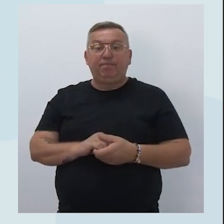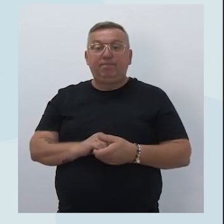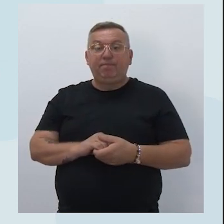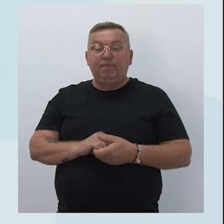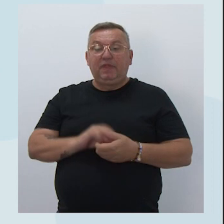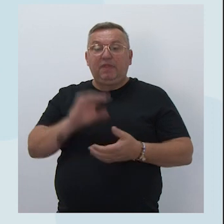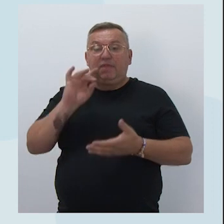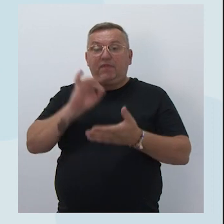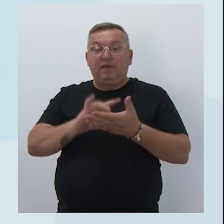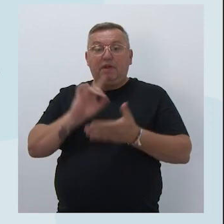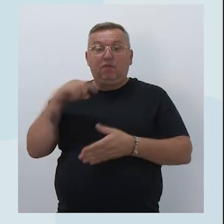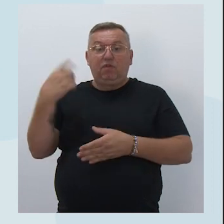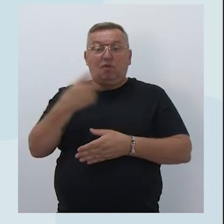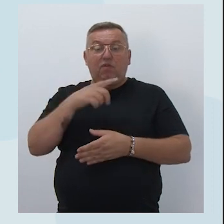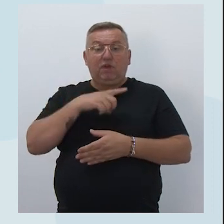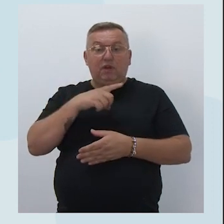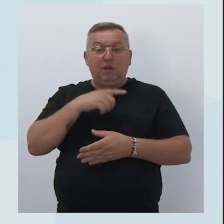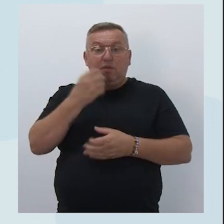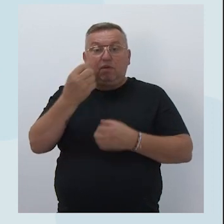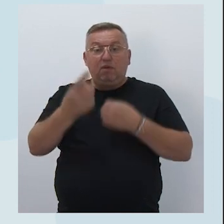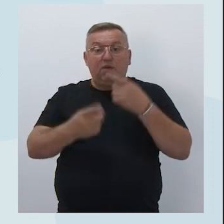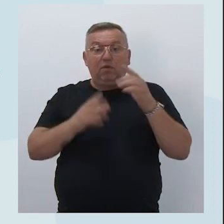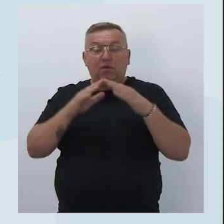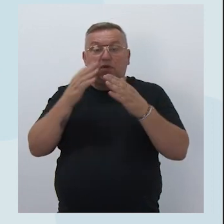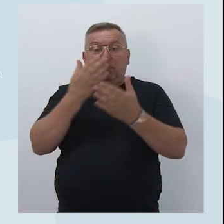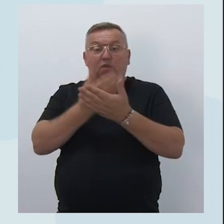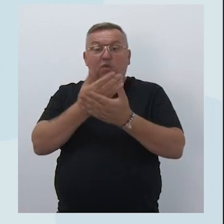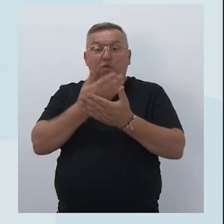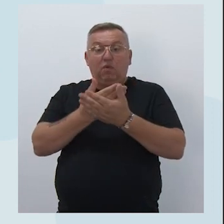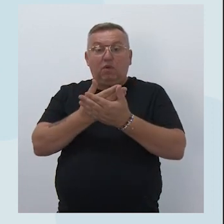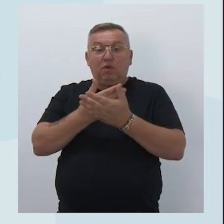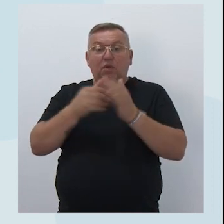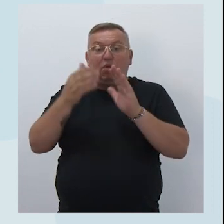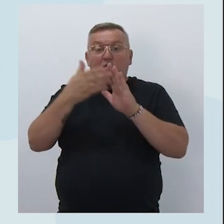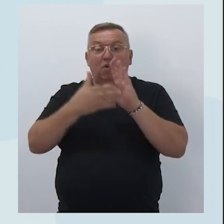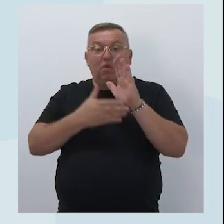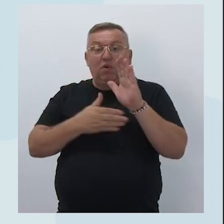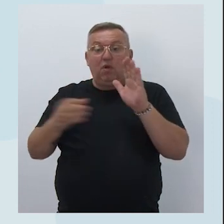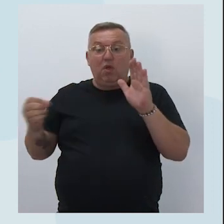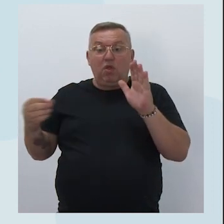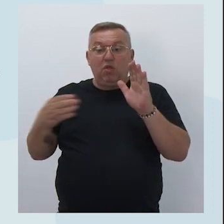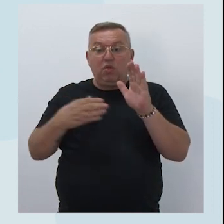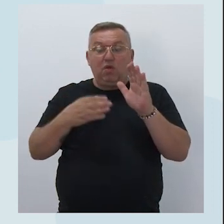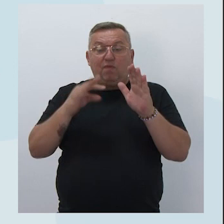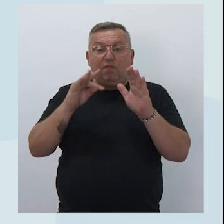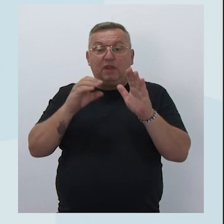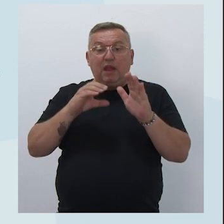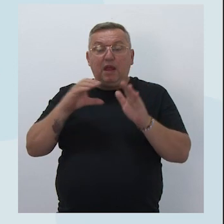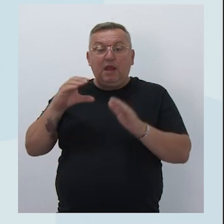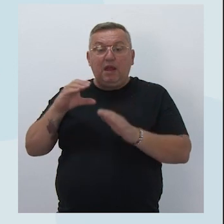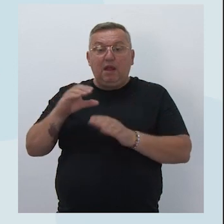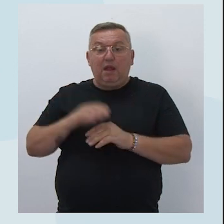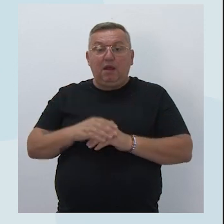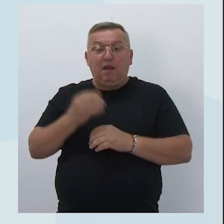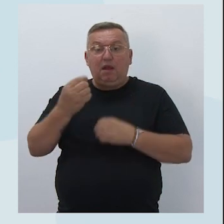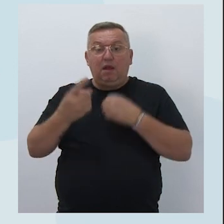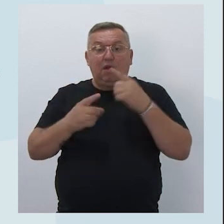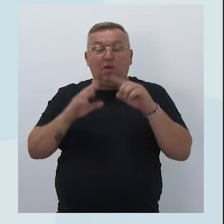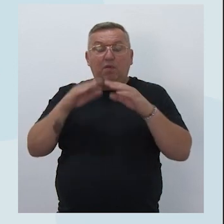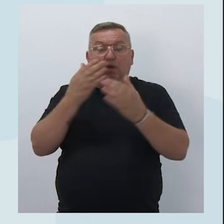Na verdade, nós já temos em algumas escolas piloto o programa do Novotec, tá? Então, algumas escolas